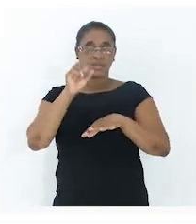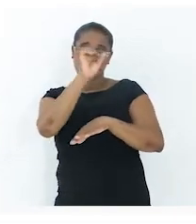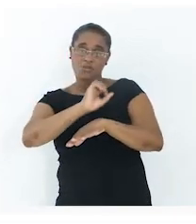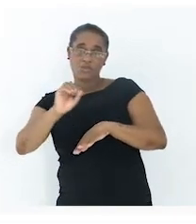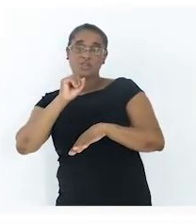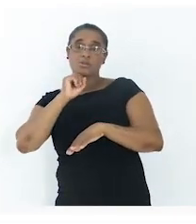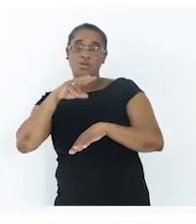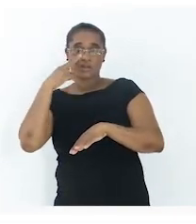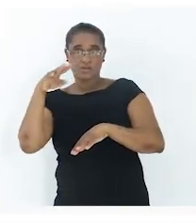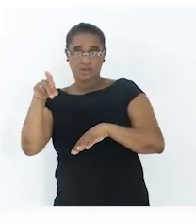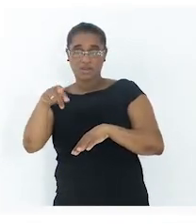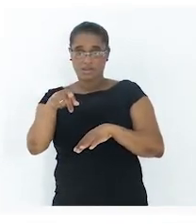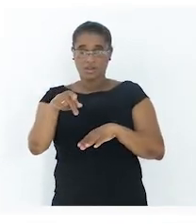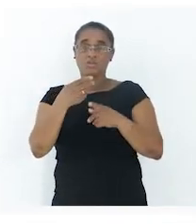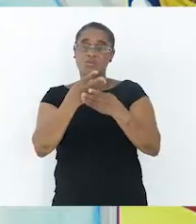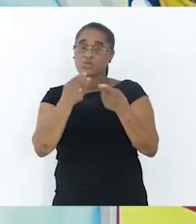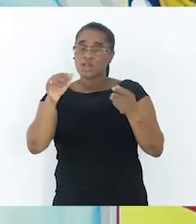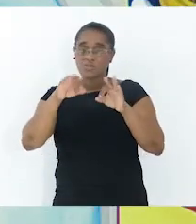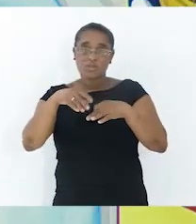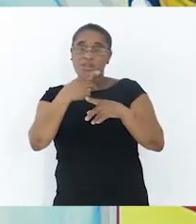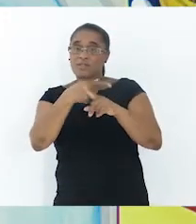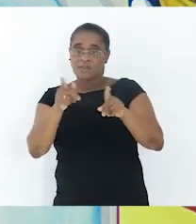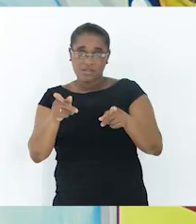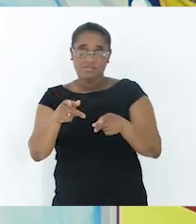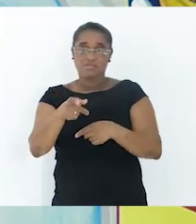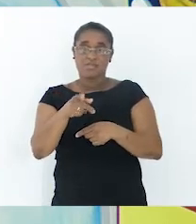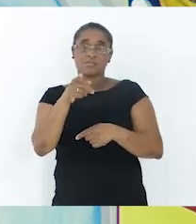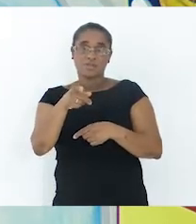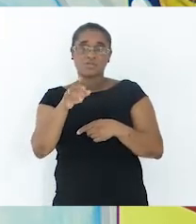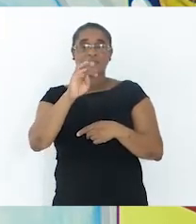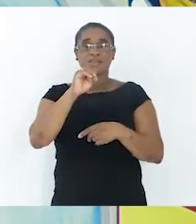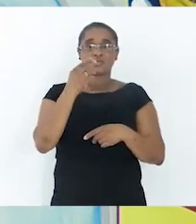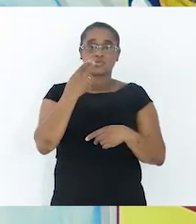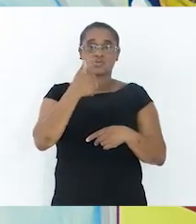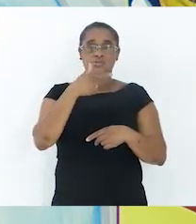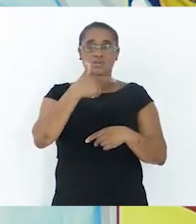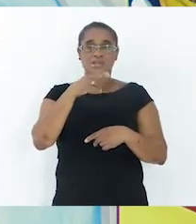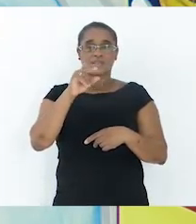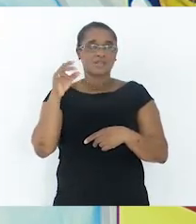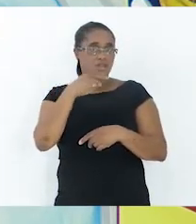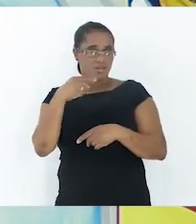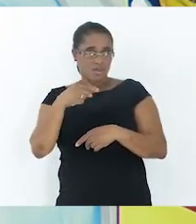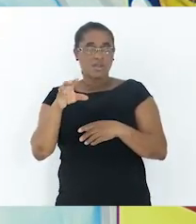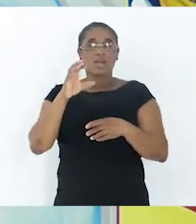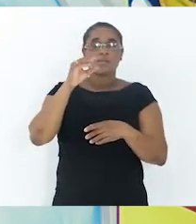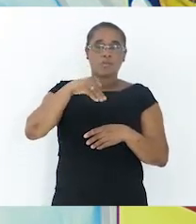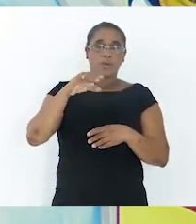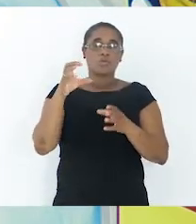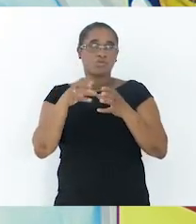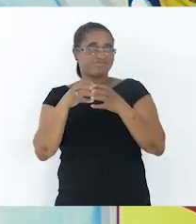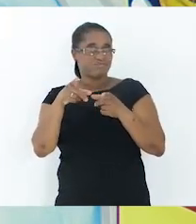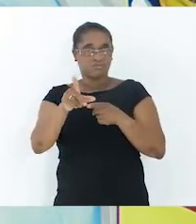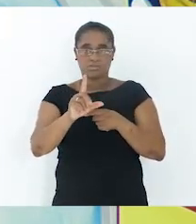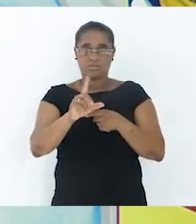aqui o resultado é diferente. É por isso que na subtração a propriedade comutativa não